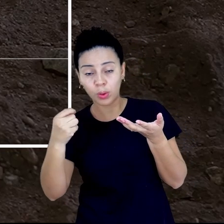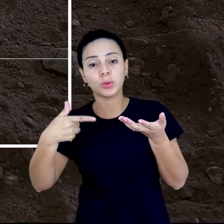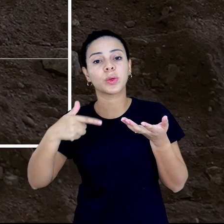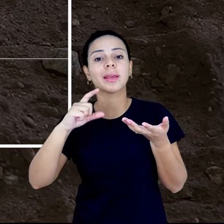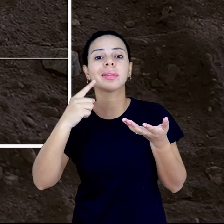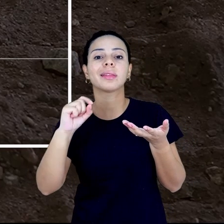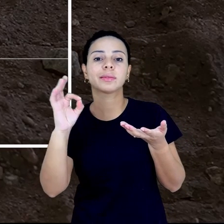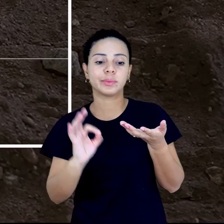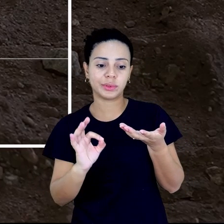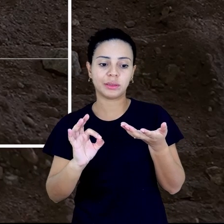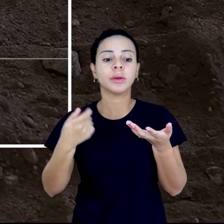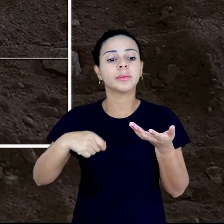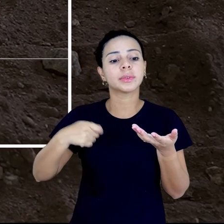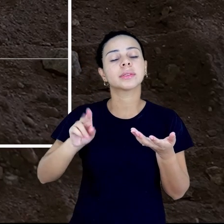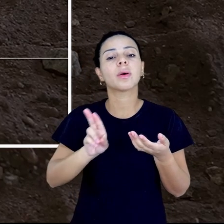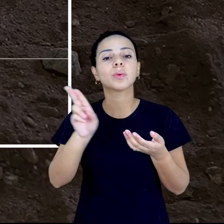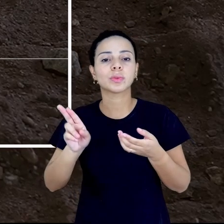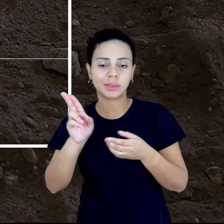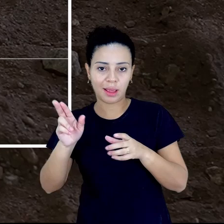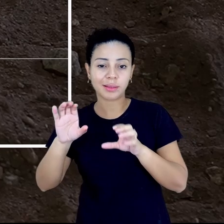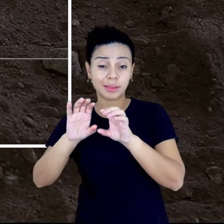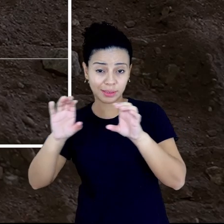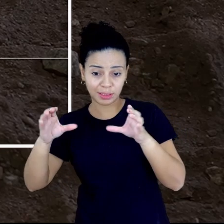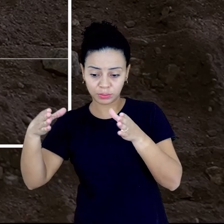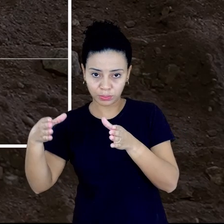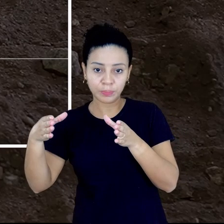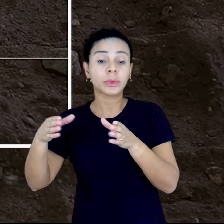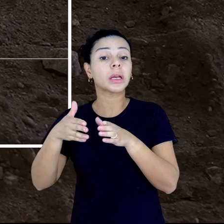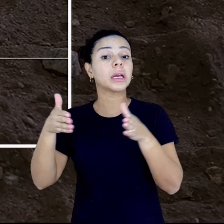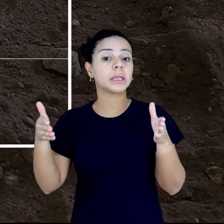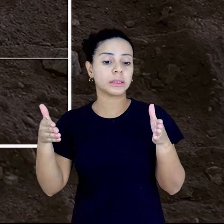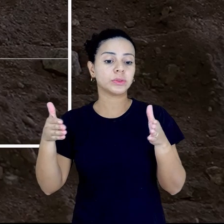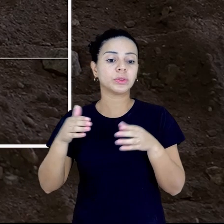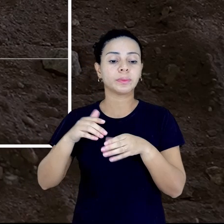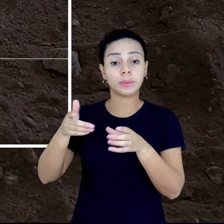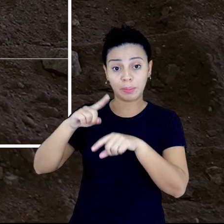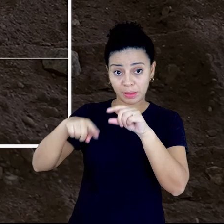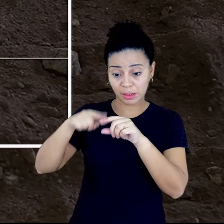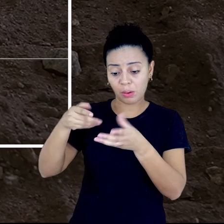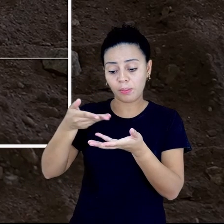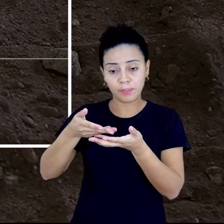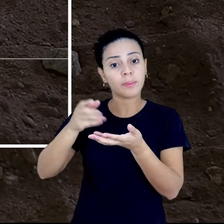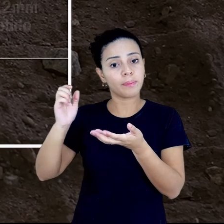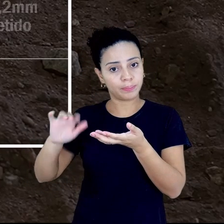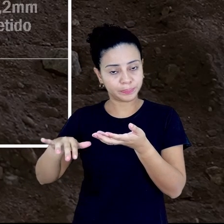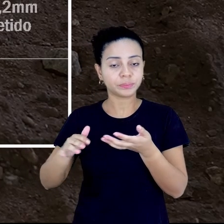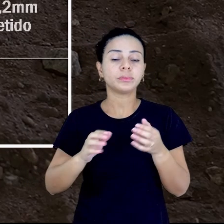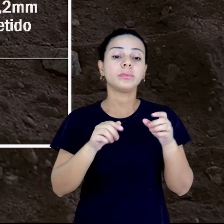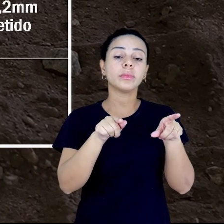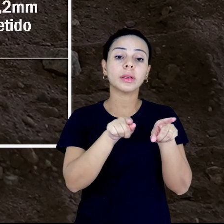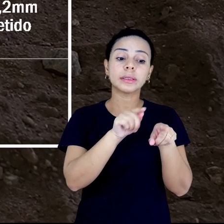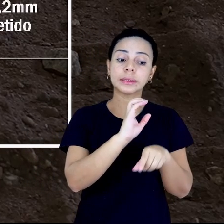a 10%, deve ser utilizado o cilindro grande e o material retido pode ser desprezado.